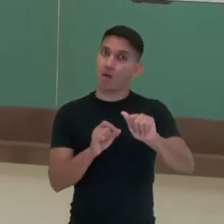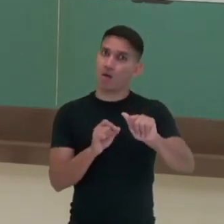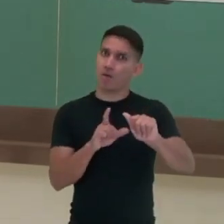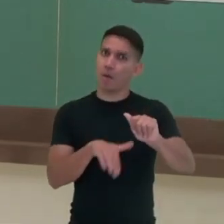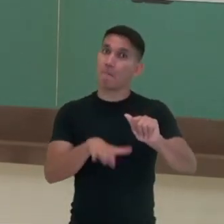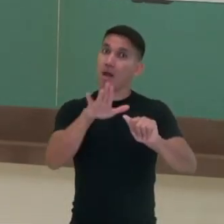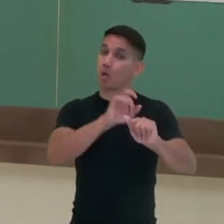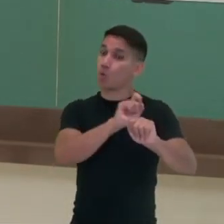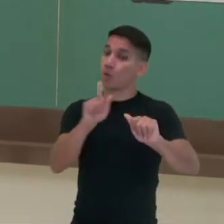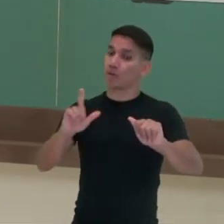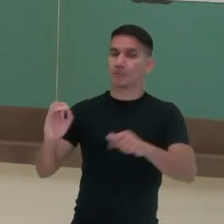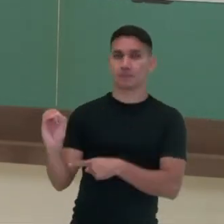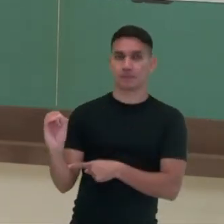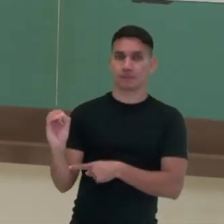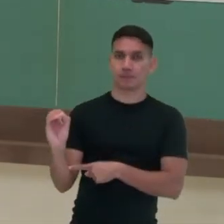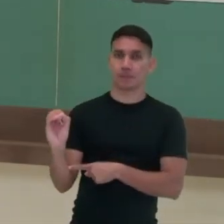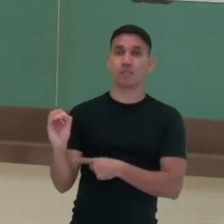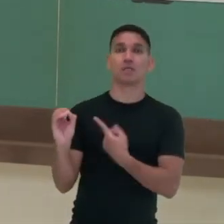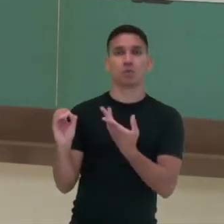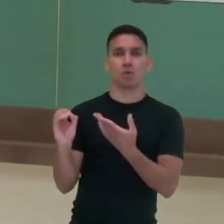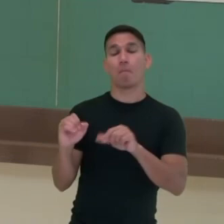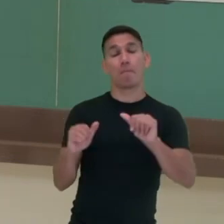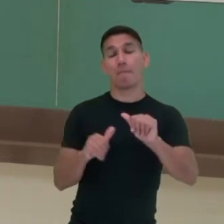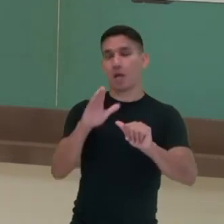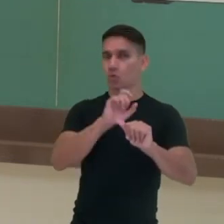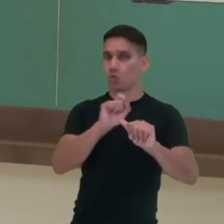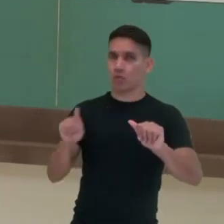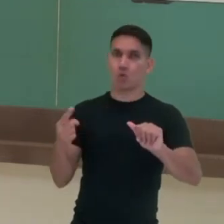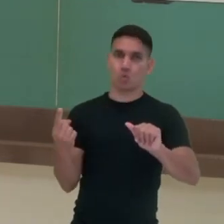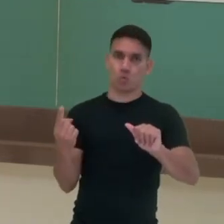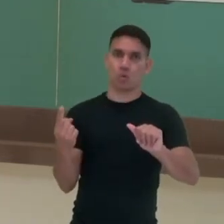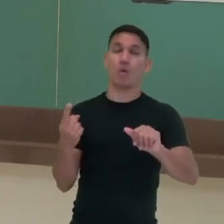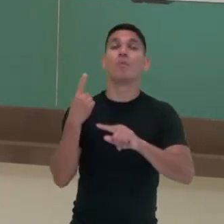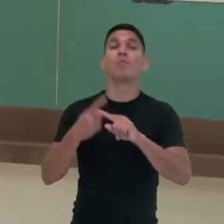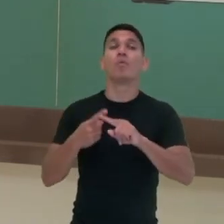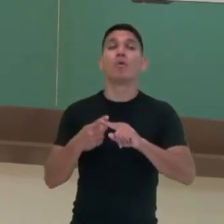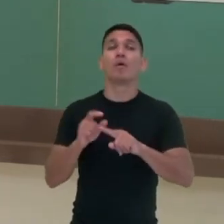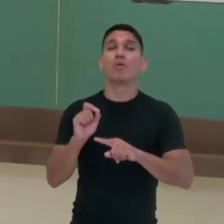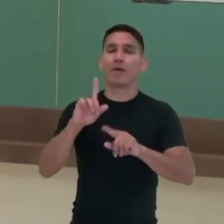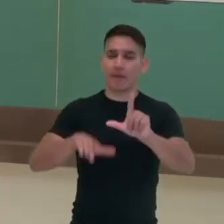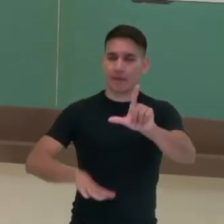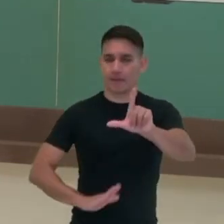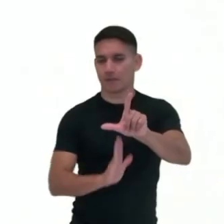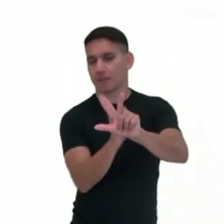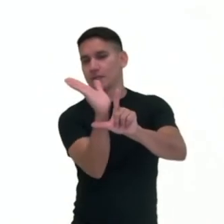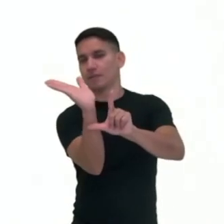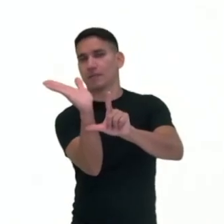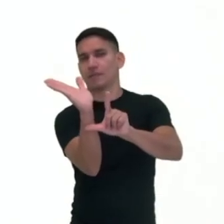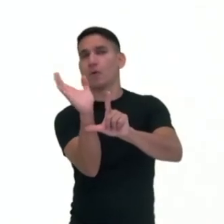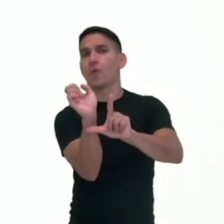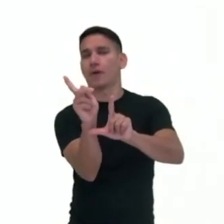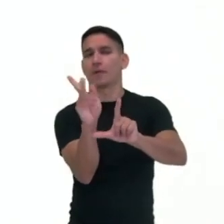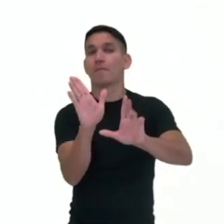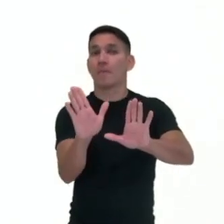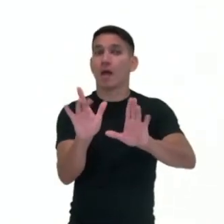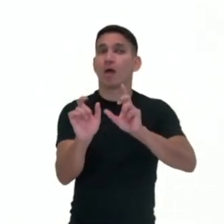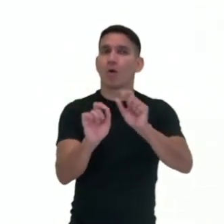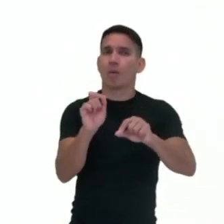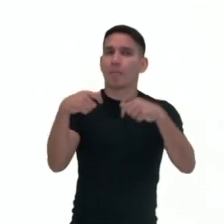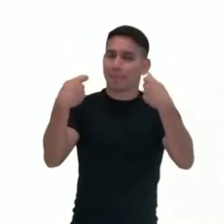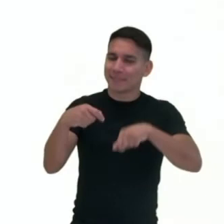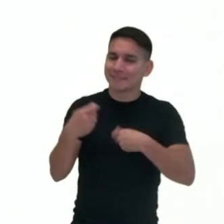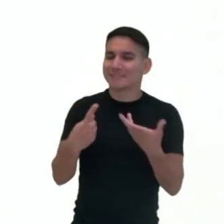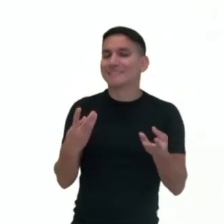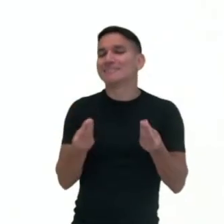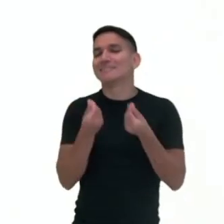vai ser maior do que 1. Por quê? Porque a função é crescente. Mas nós